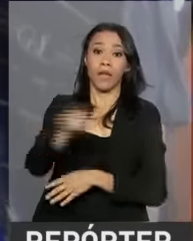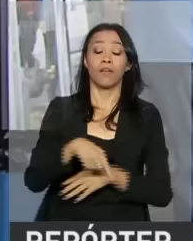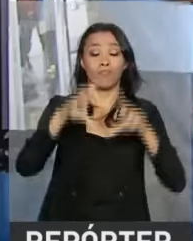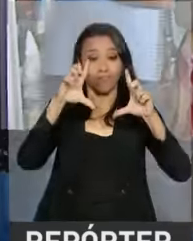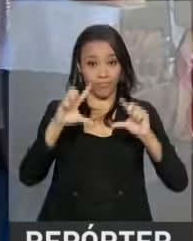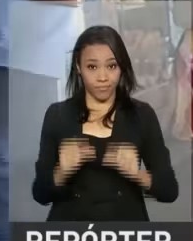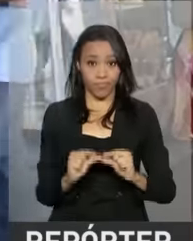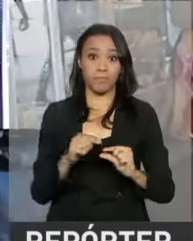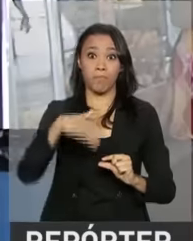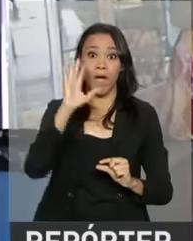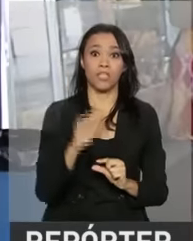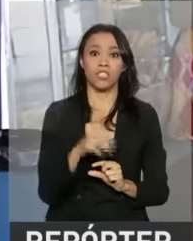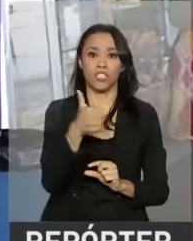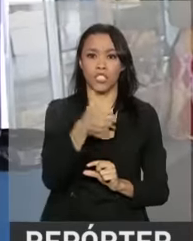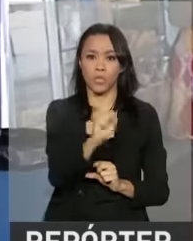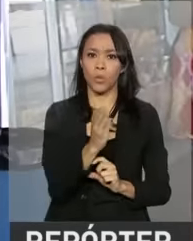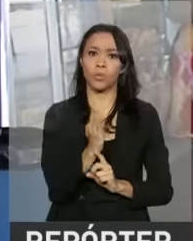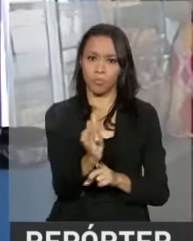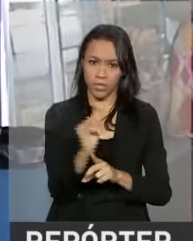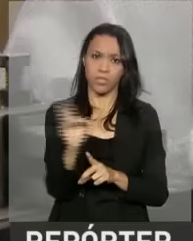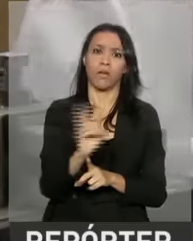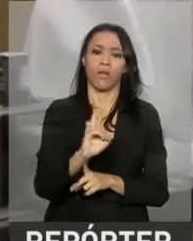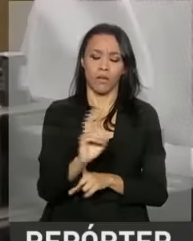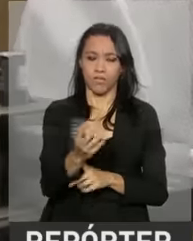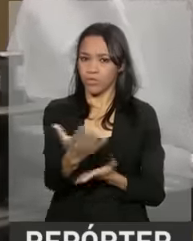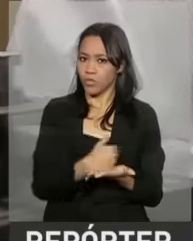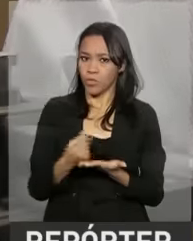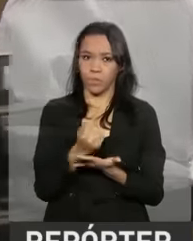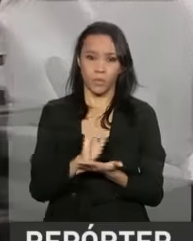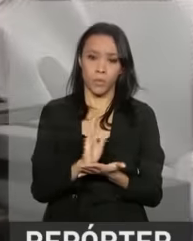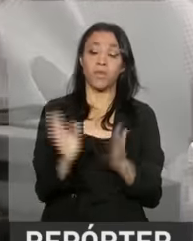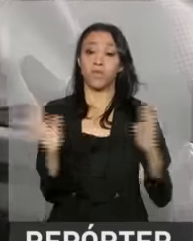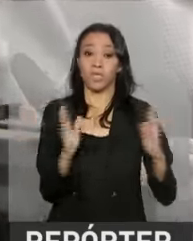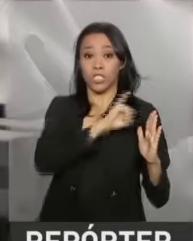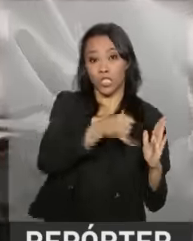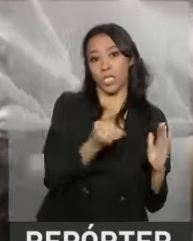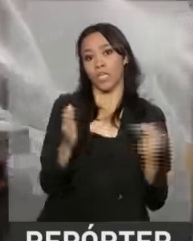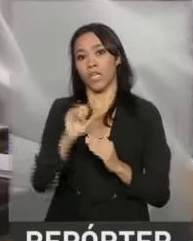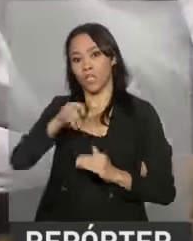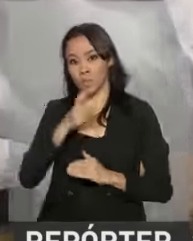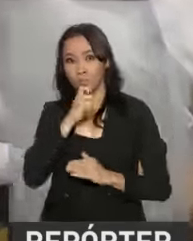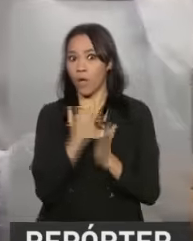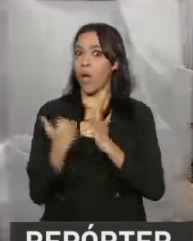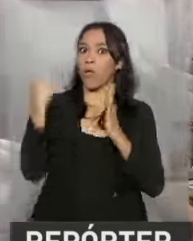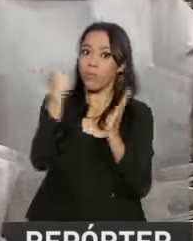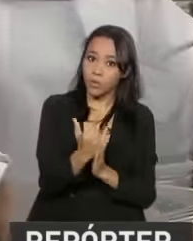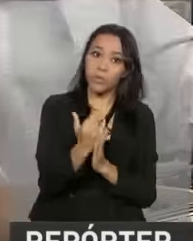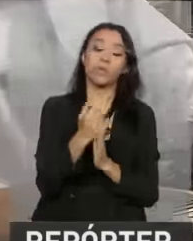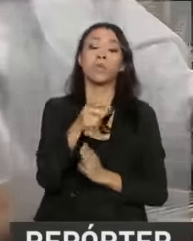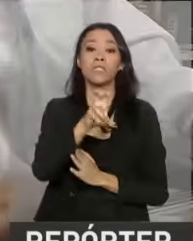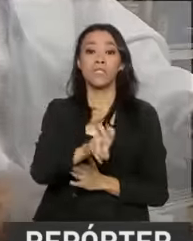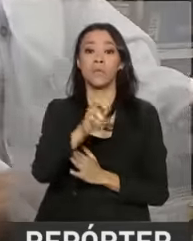públicas de mais de R 18 bilhões deais de Janeiro a Julho este saldo é ainda maior superando